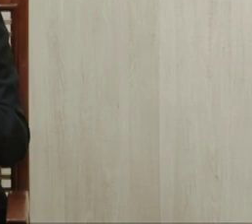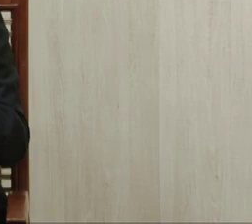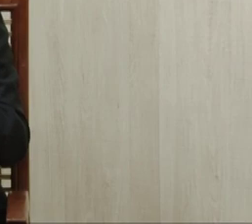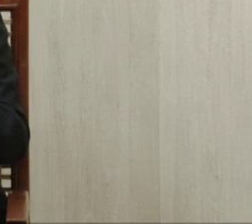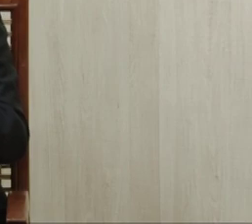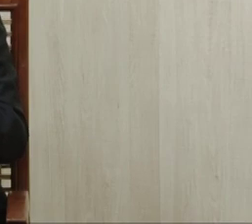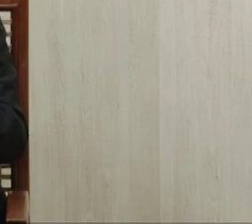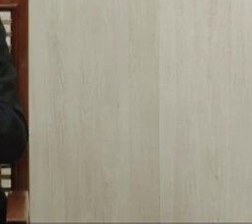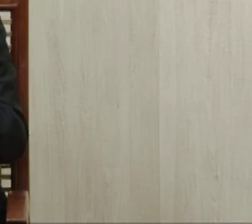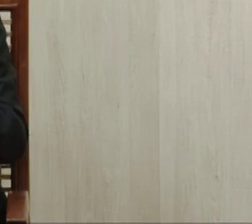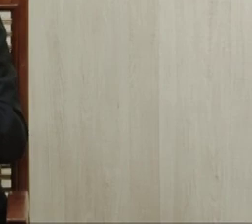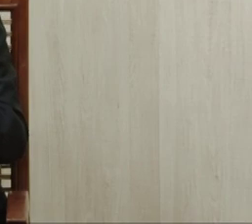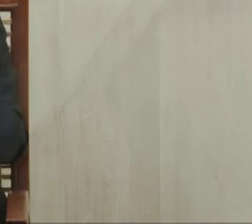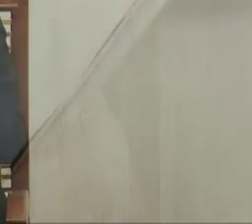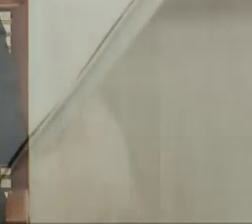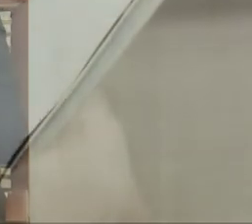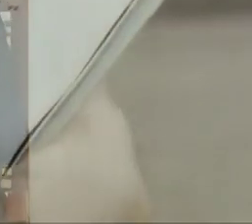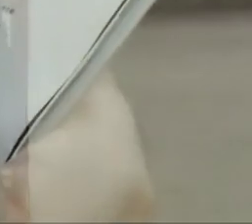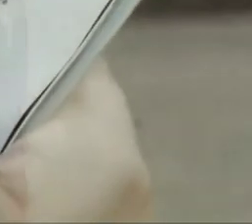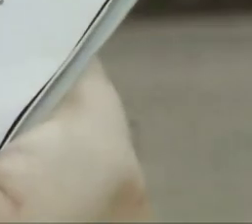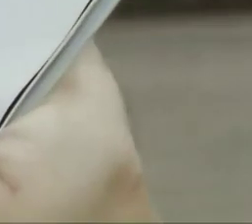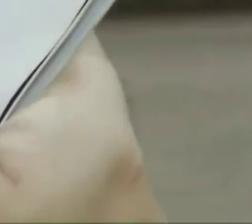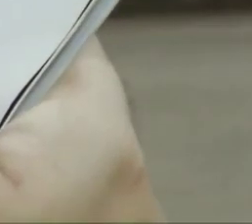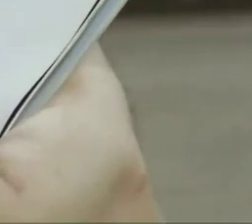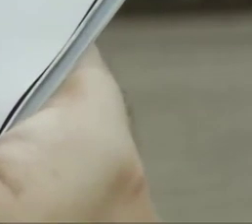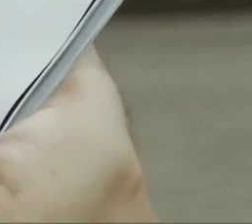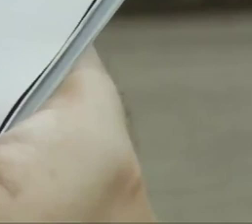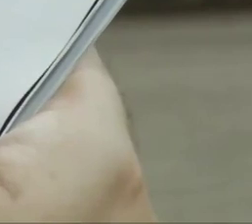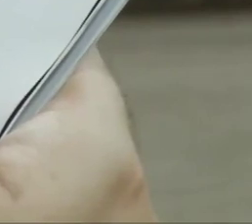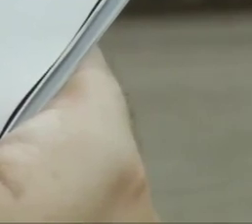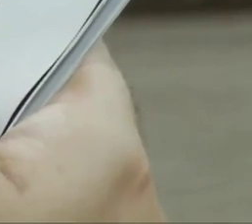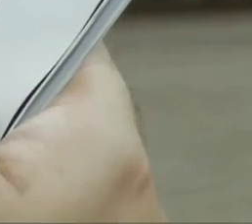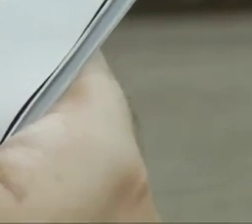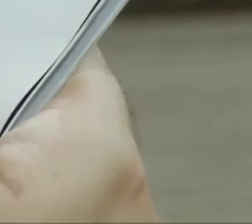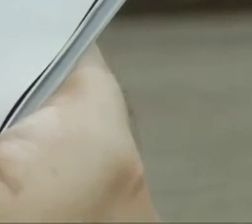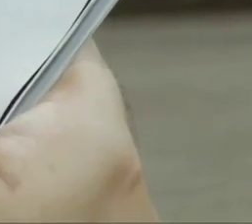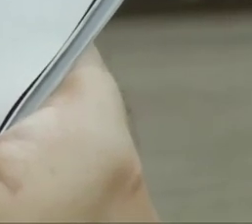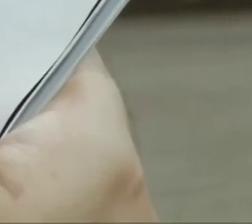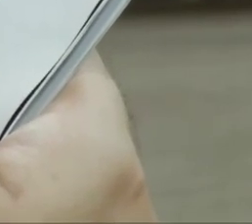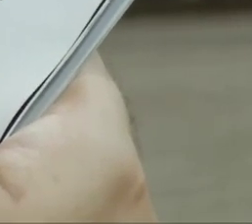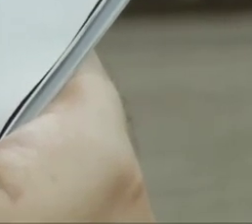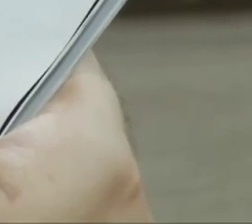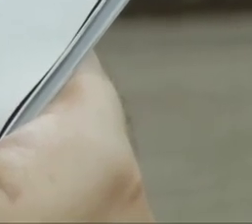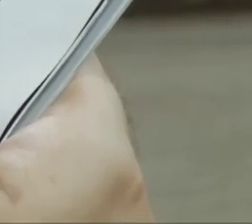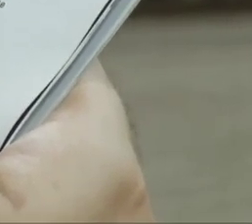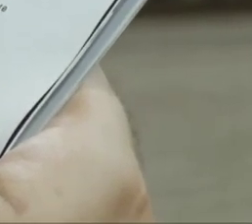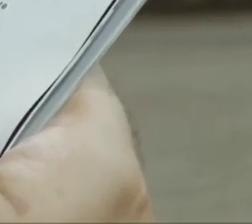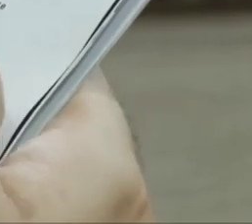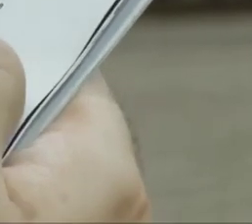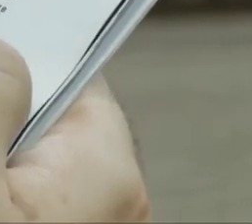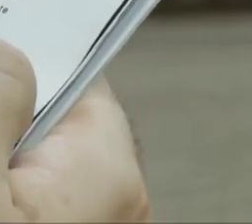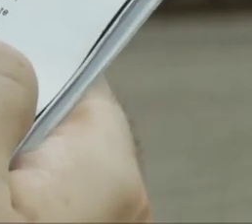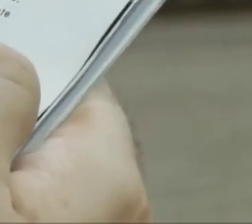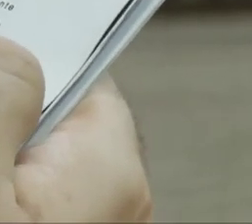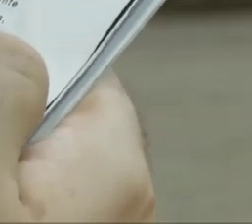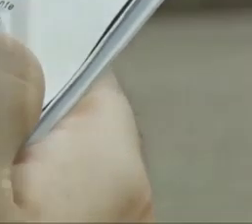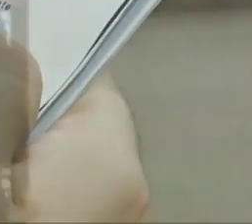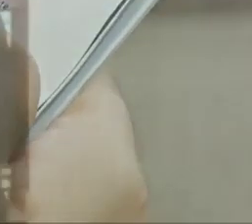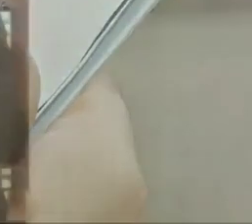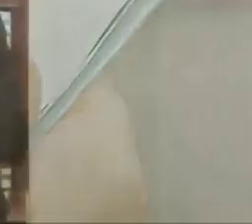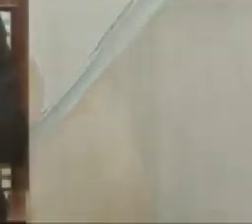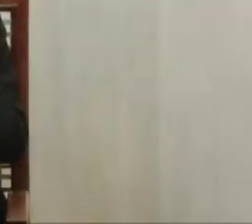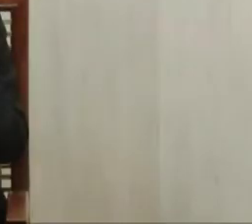noites, especificamente as chuvosas, nos instalávamos sob algumas marquises ou barracas de feira,